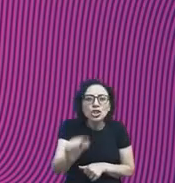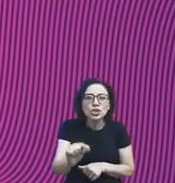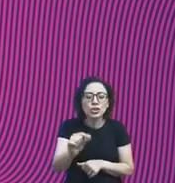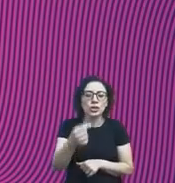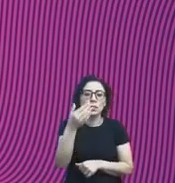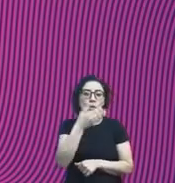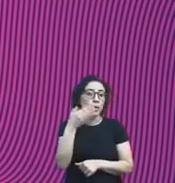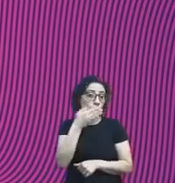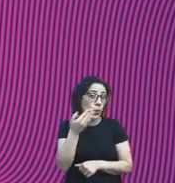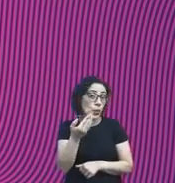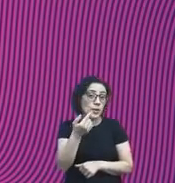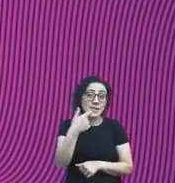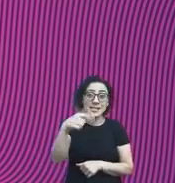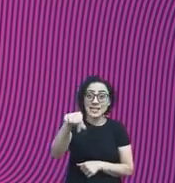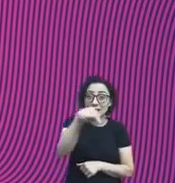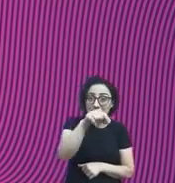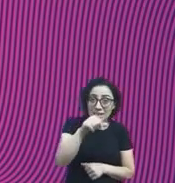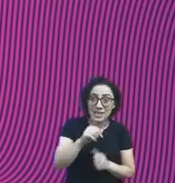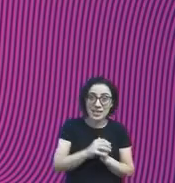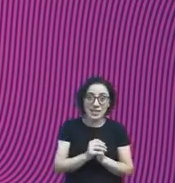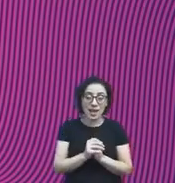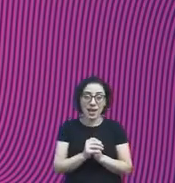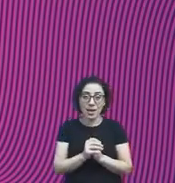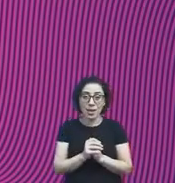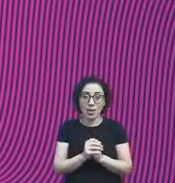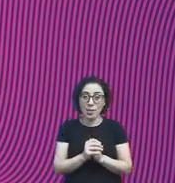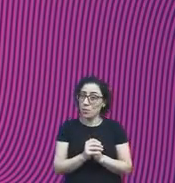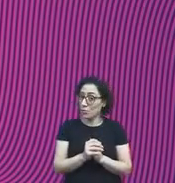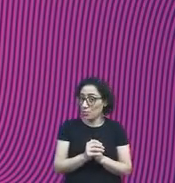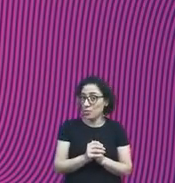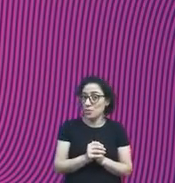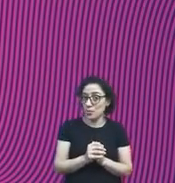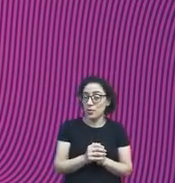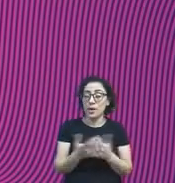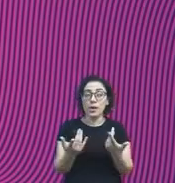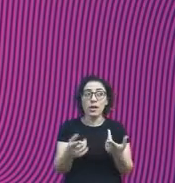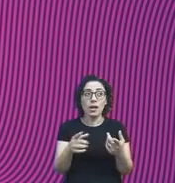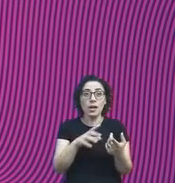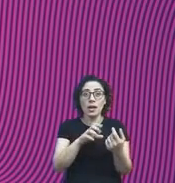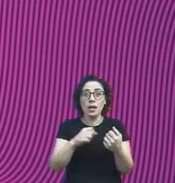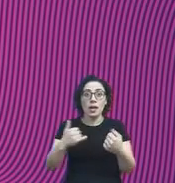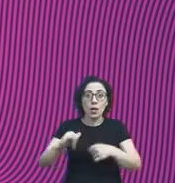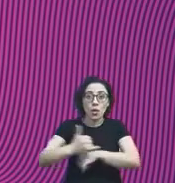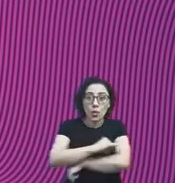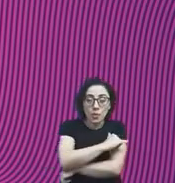o dedo só para quem vende, é preciso apontar o dedo para quem deseja.